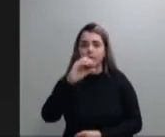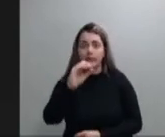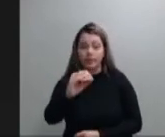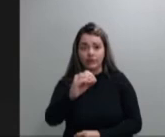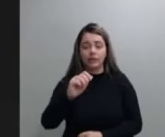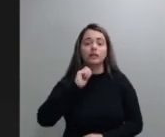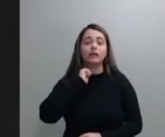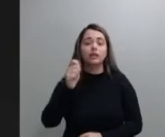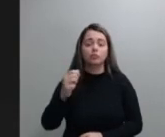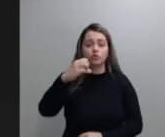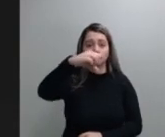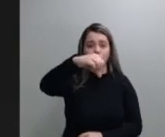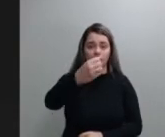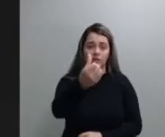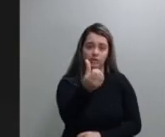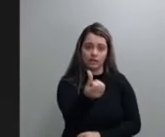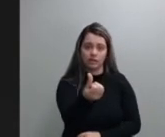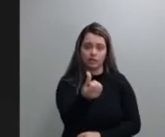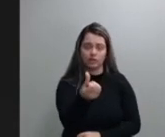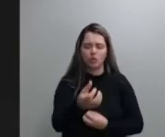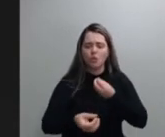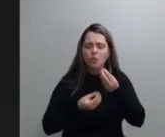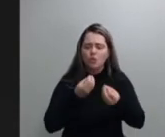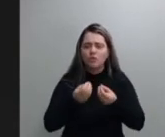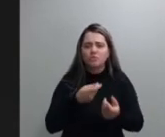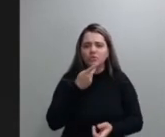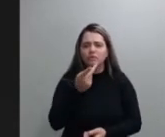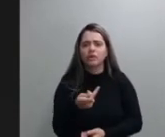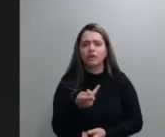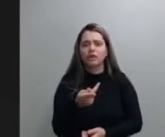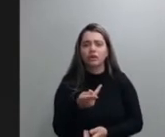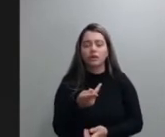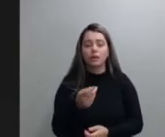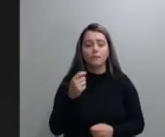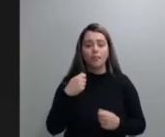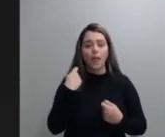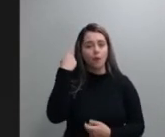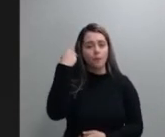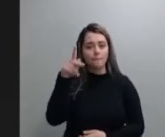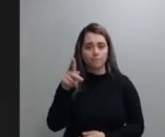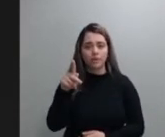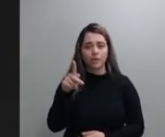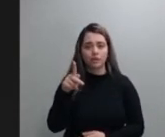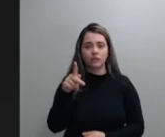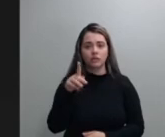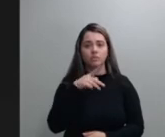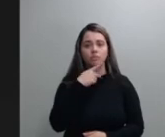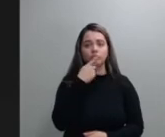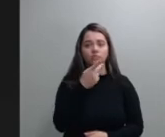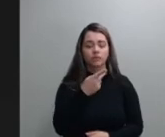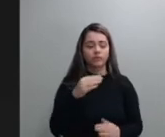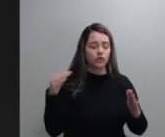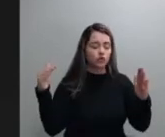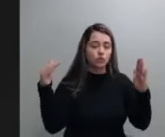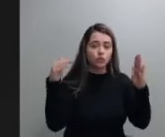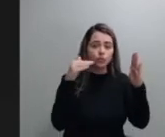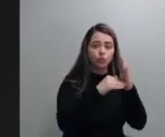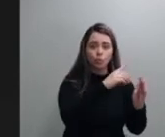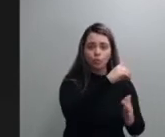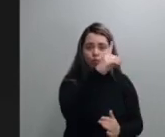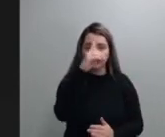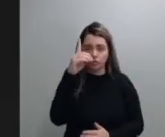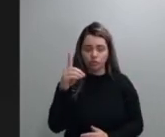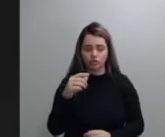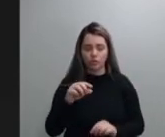como diz a copa para a contagem do prazo estabelecido pelo parágrafo